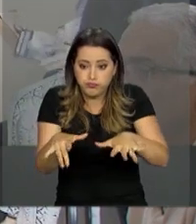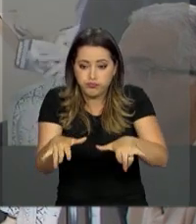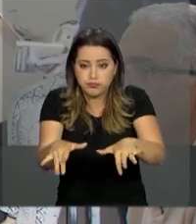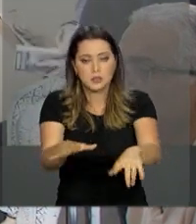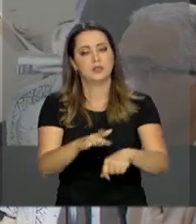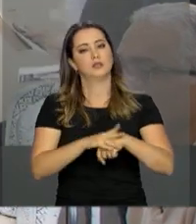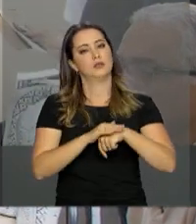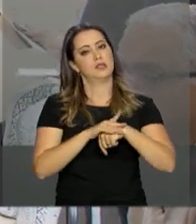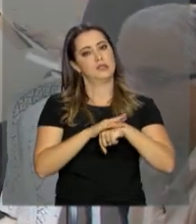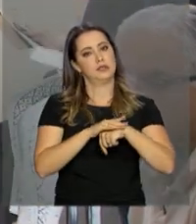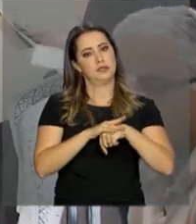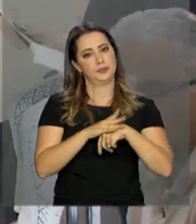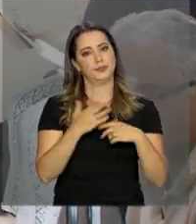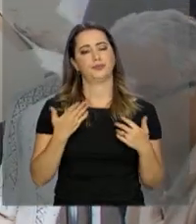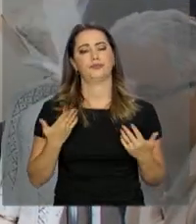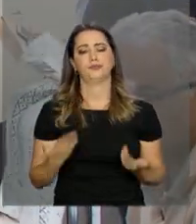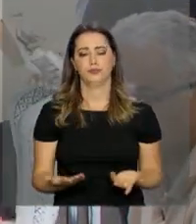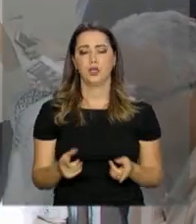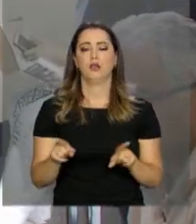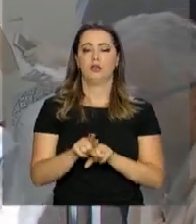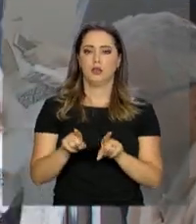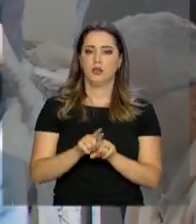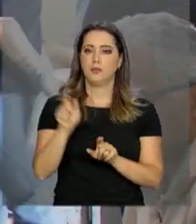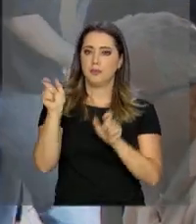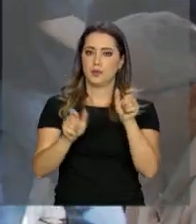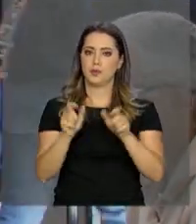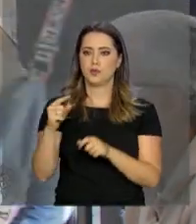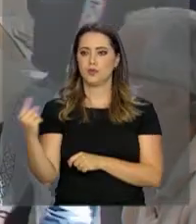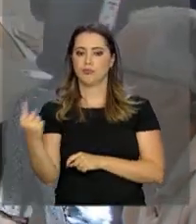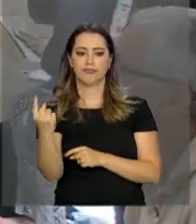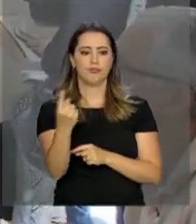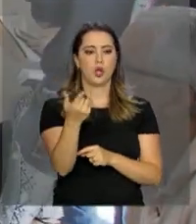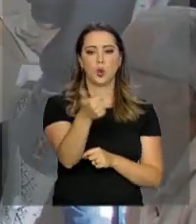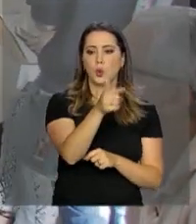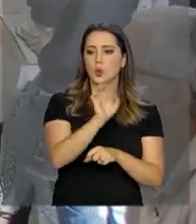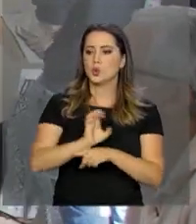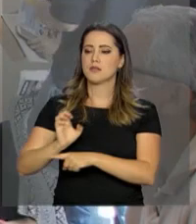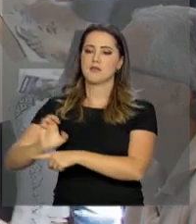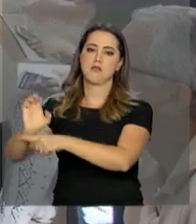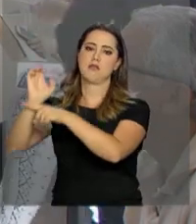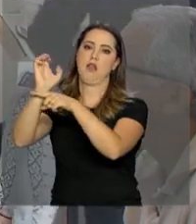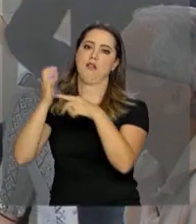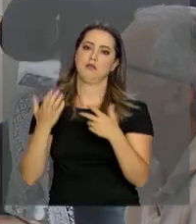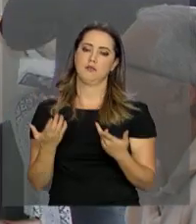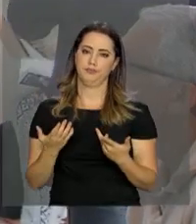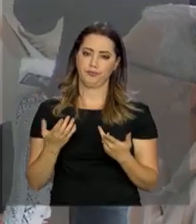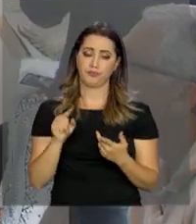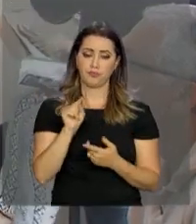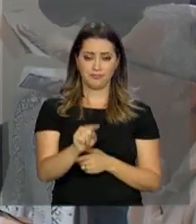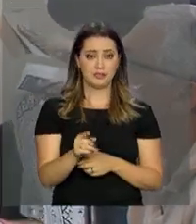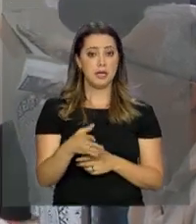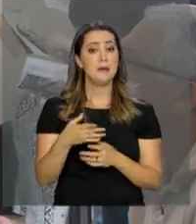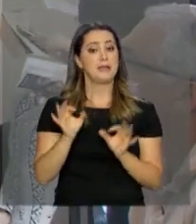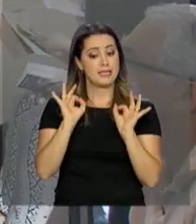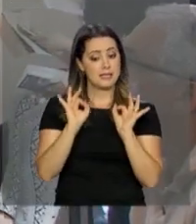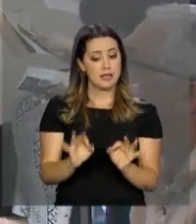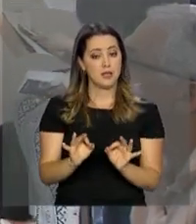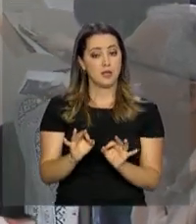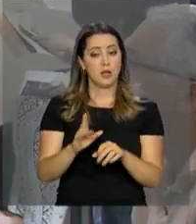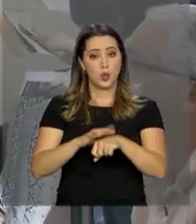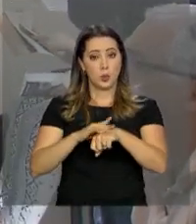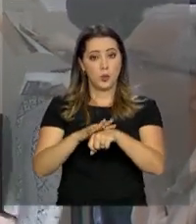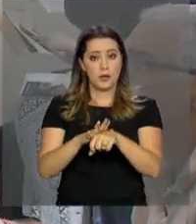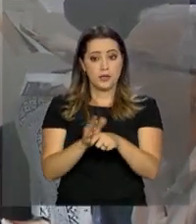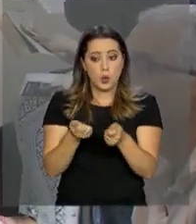amazonas há também registro de casos isolados em outros estados para garantir que a doença não se espalhe